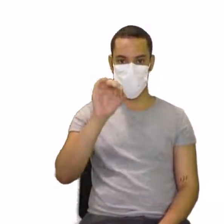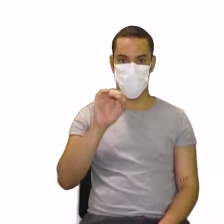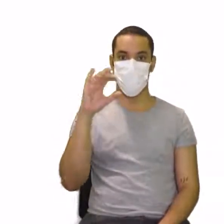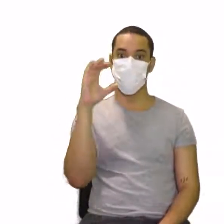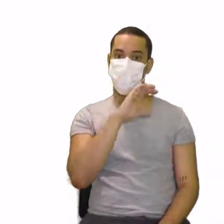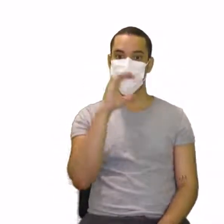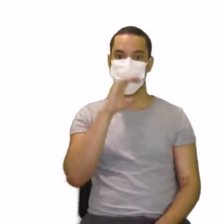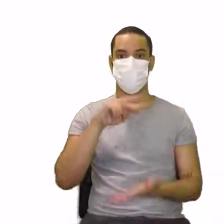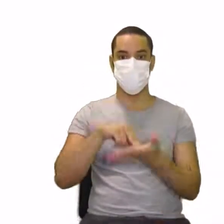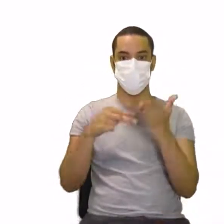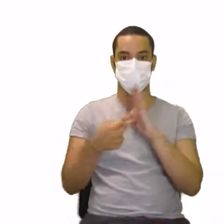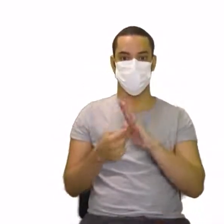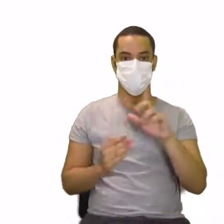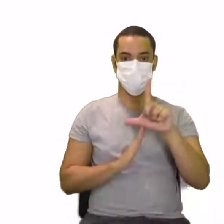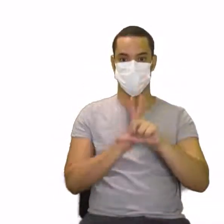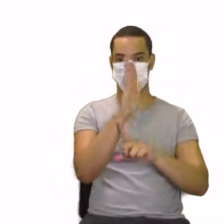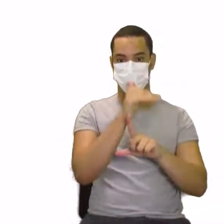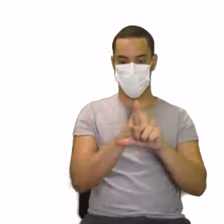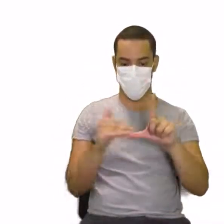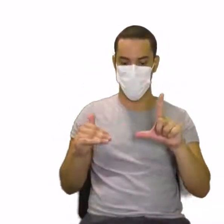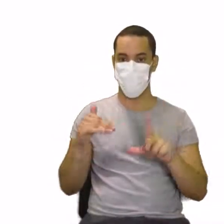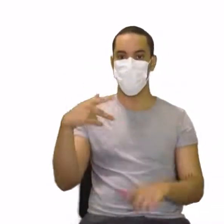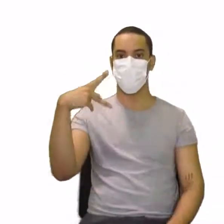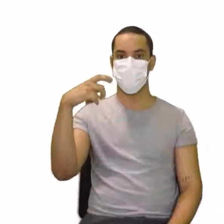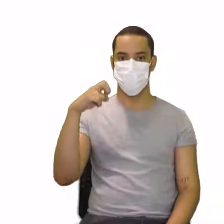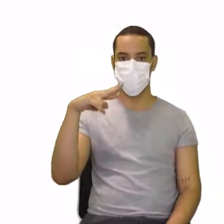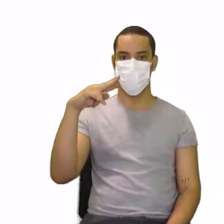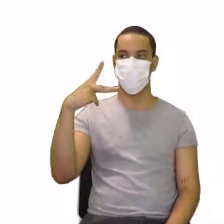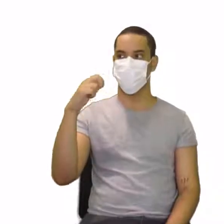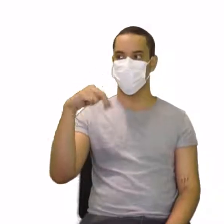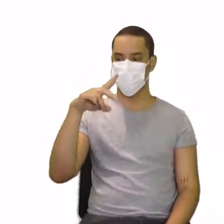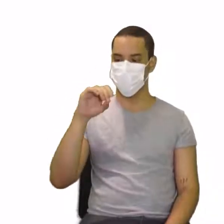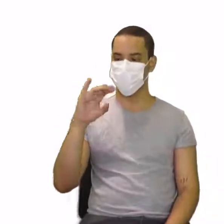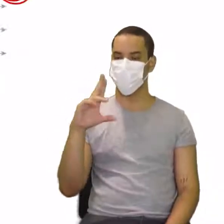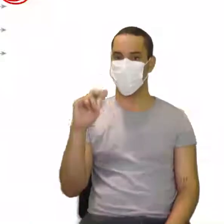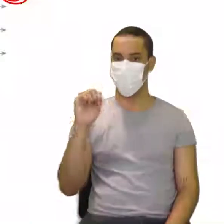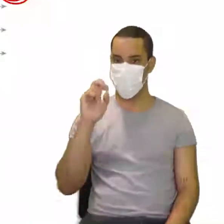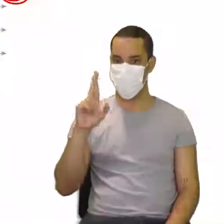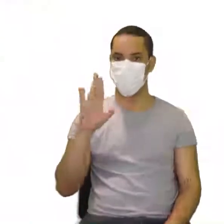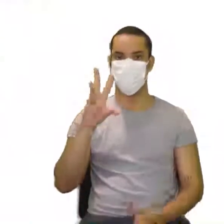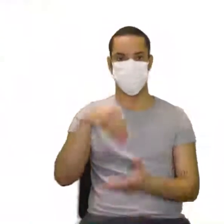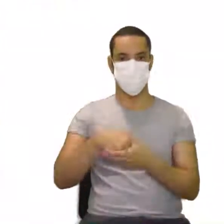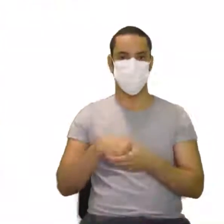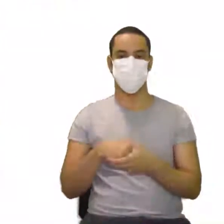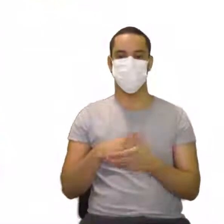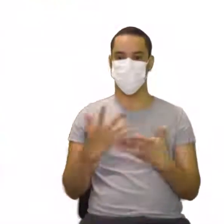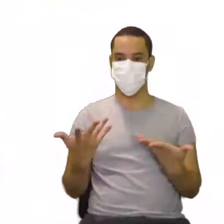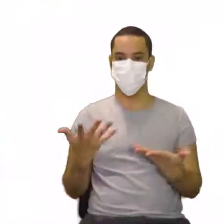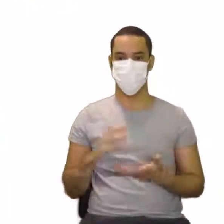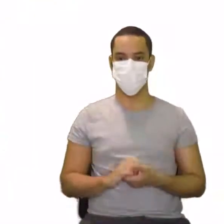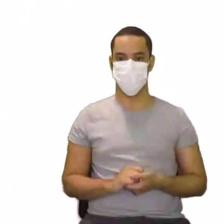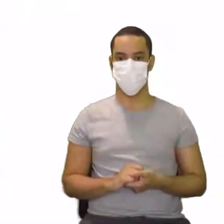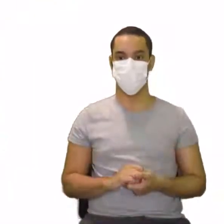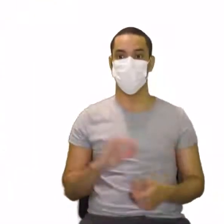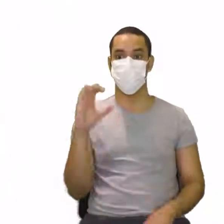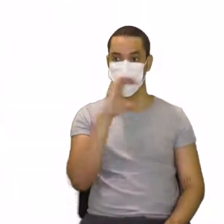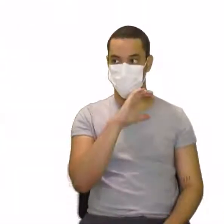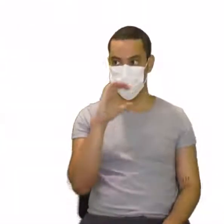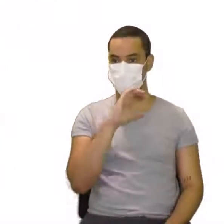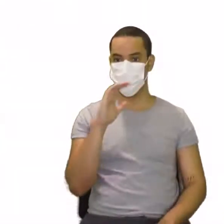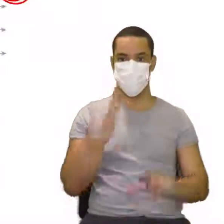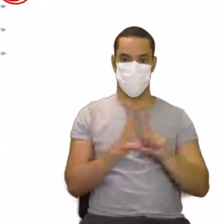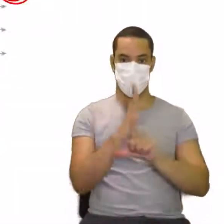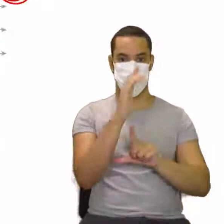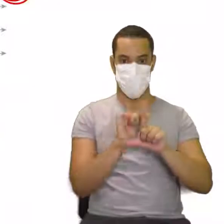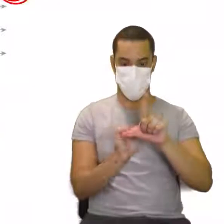velocidade é perpendicular ao campo, que nós vimos aqui na figura. Olha só, velocidade perpendicular